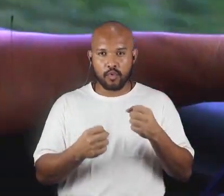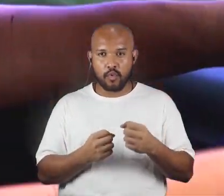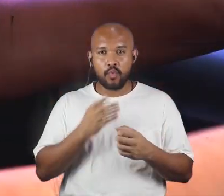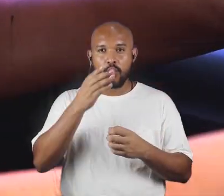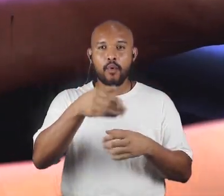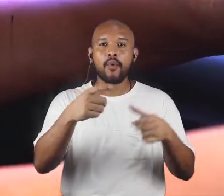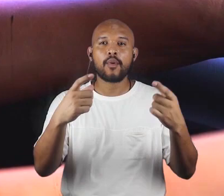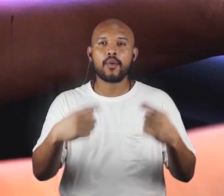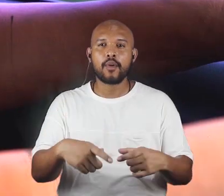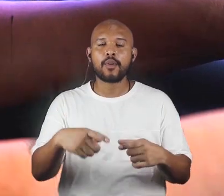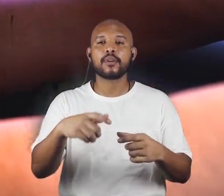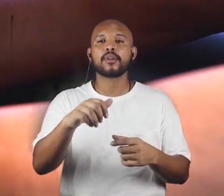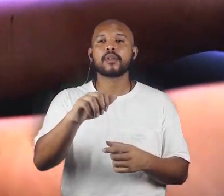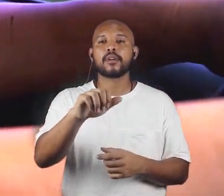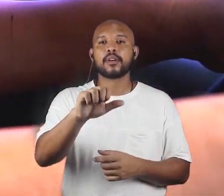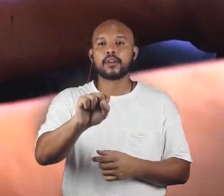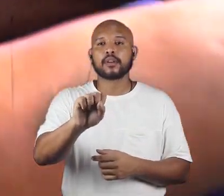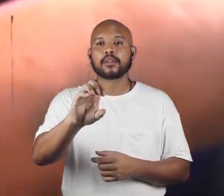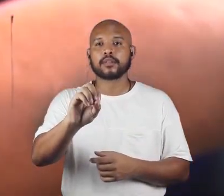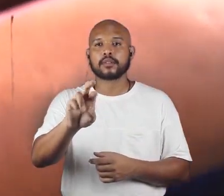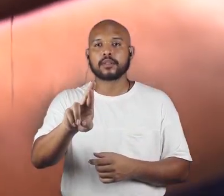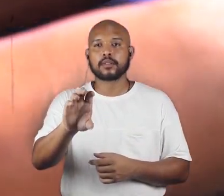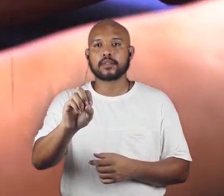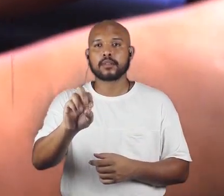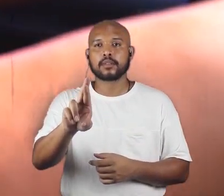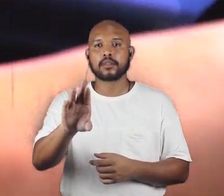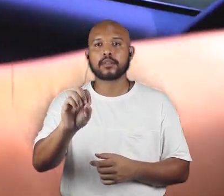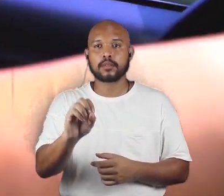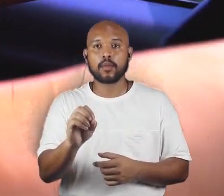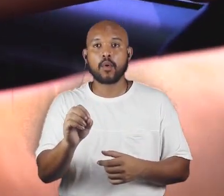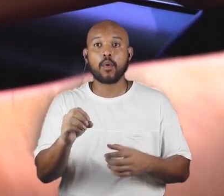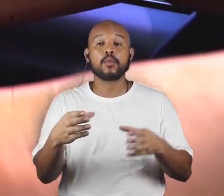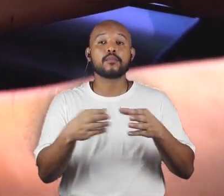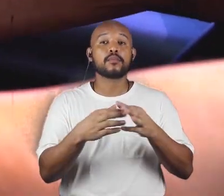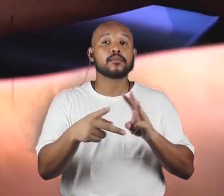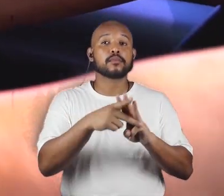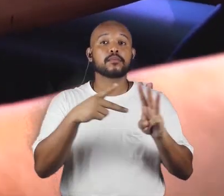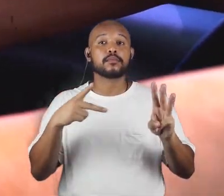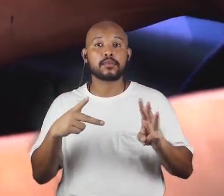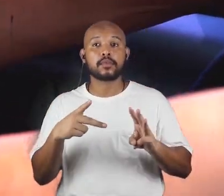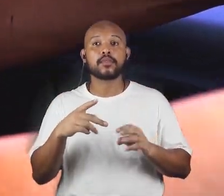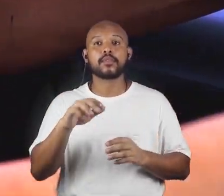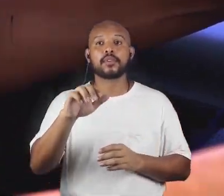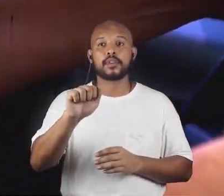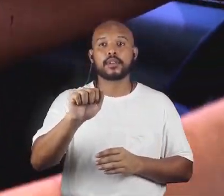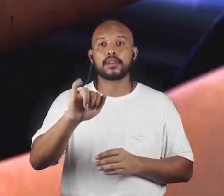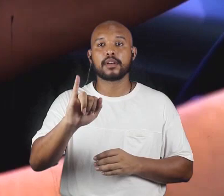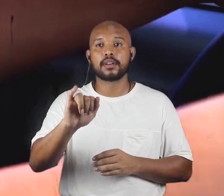Estamos indo hoje para a aldeia Sororó, do povo Aikewar.